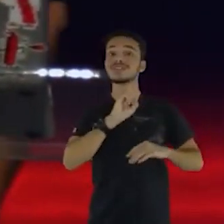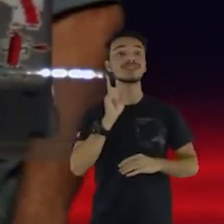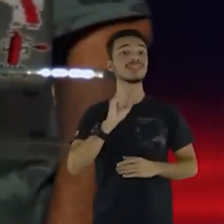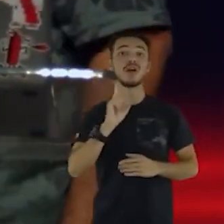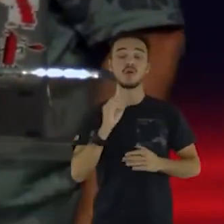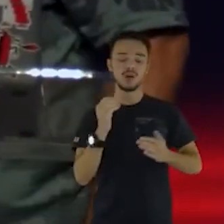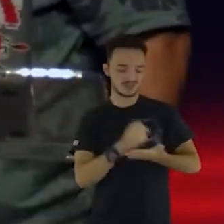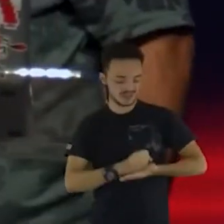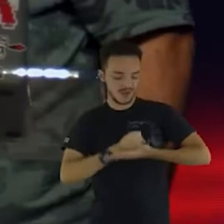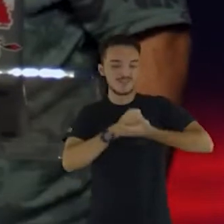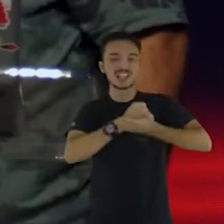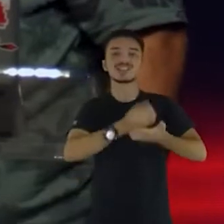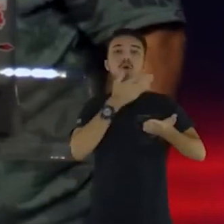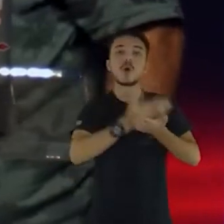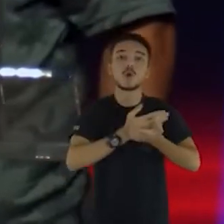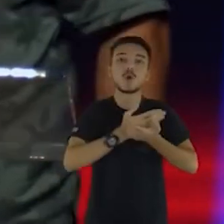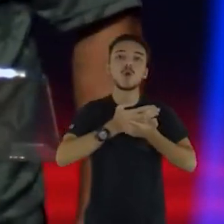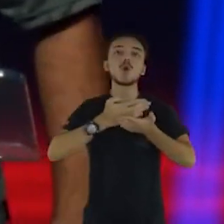começo.